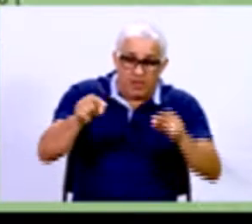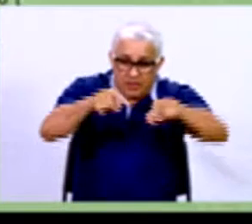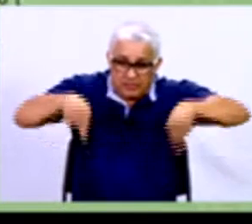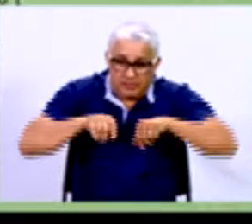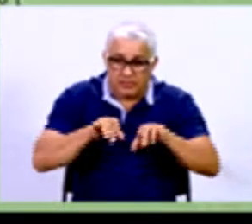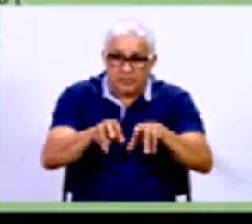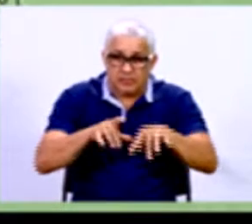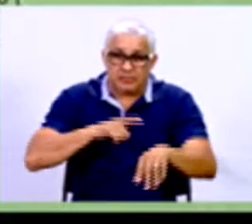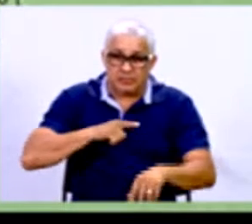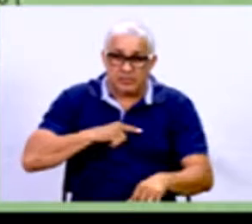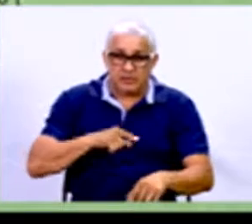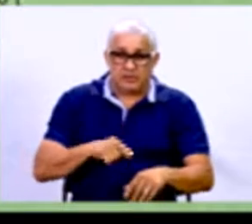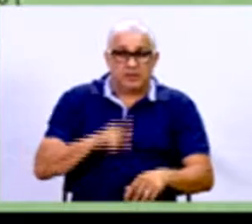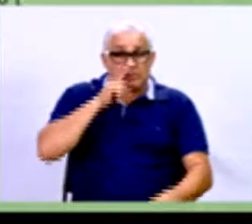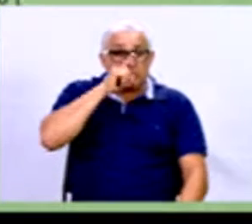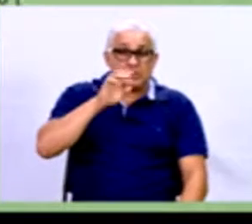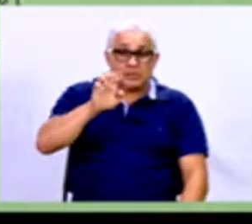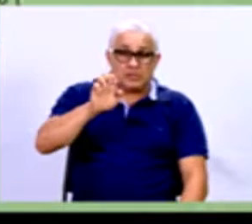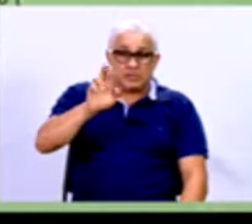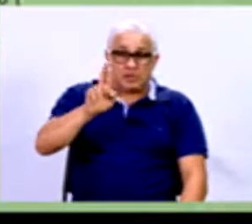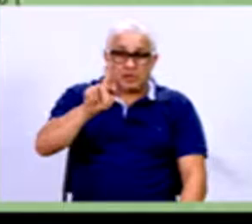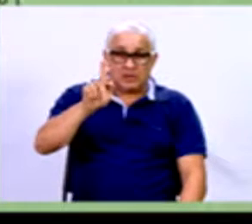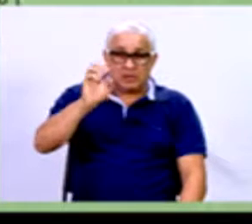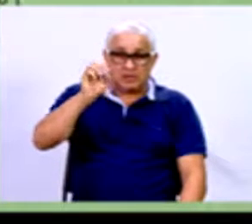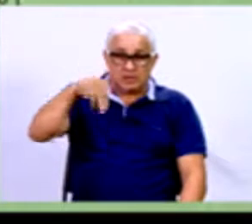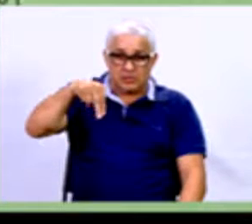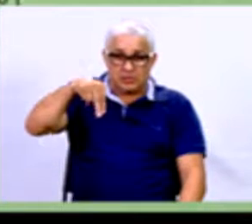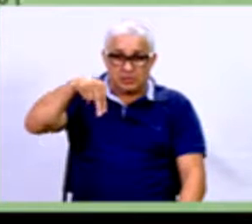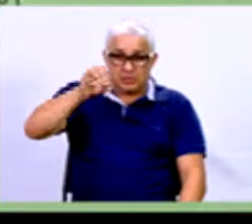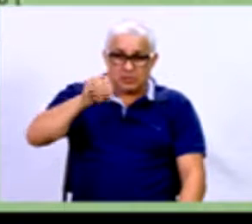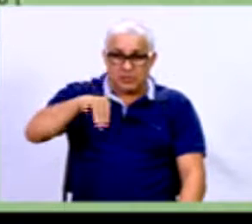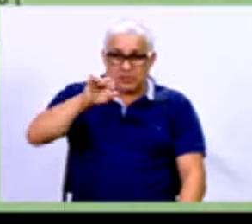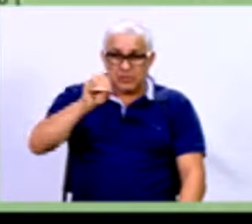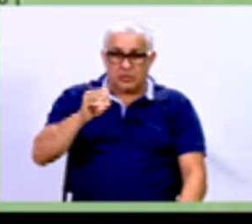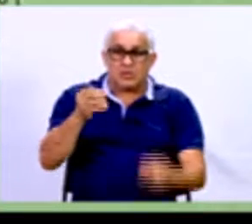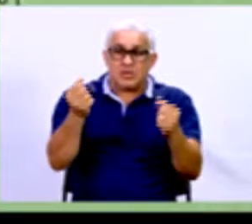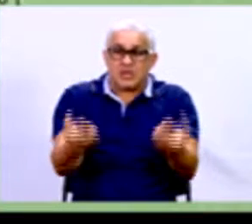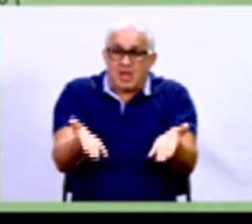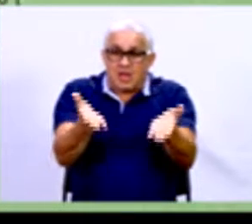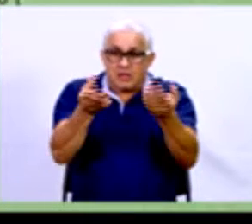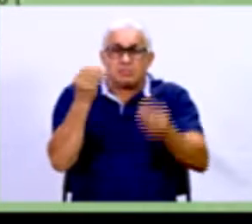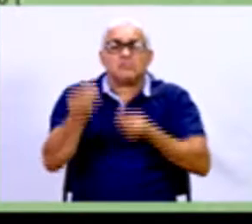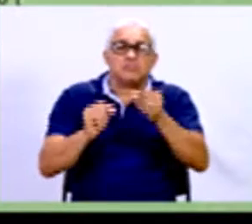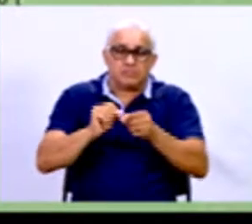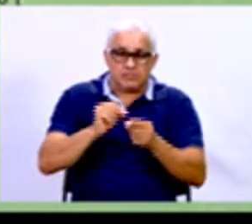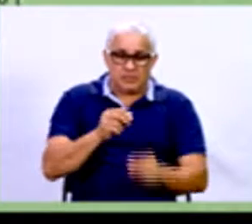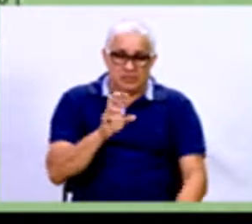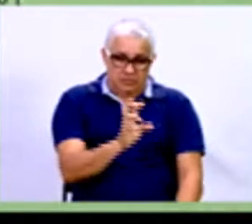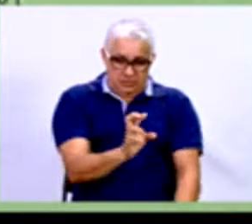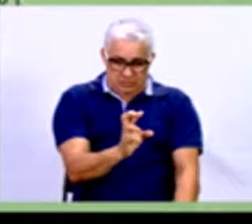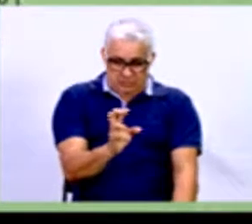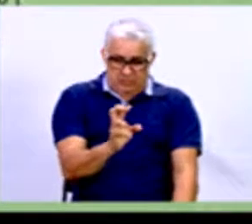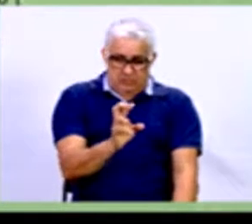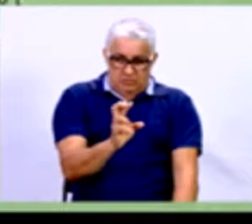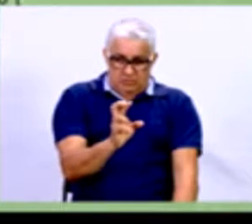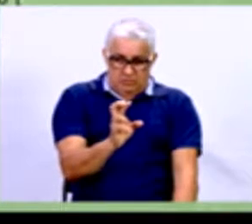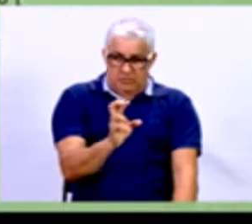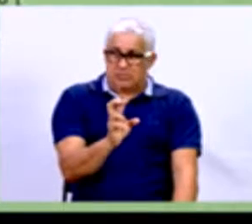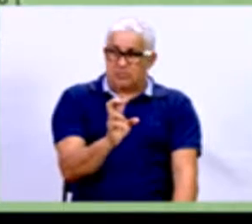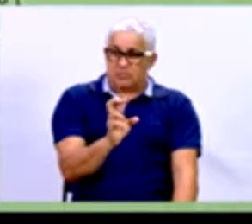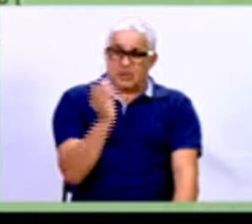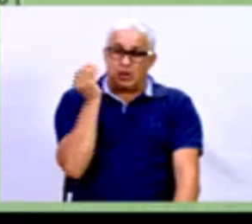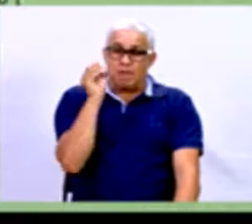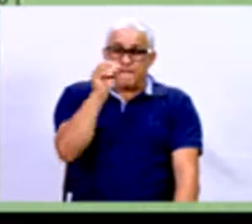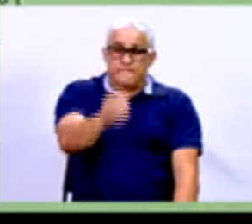um risco ergonômico leve. Então, como que nós vamos fazer isso? Nós vamos observar, né, e vamos colocar aqui